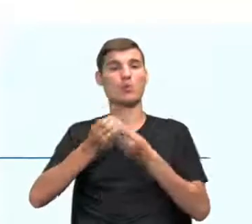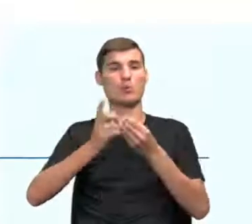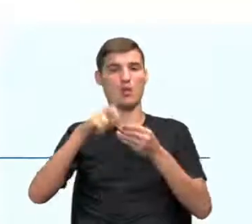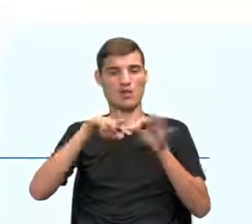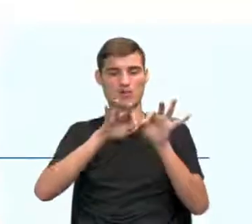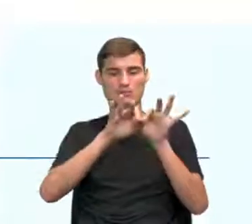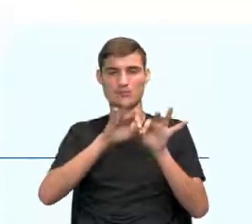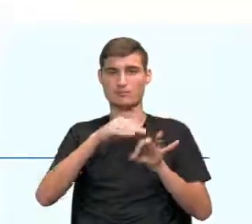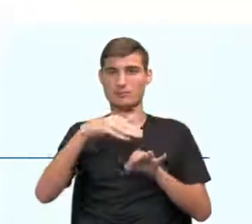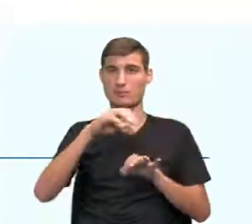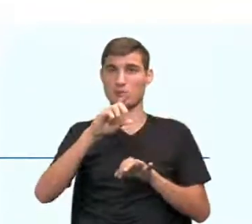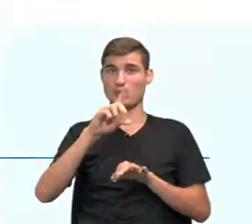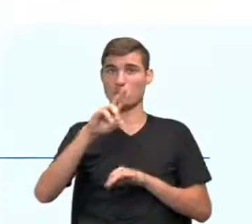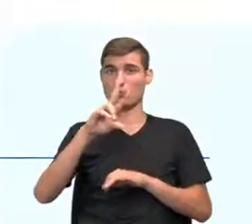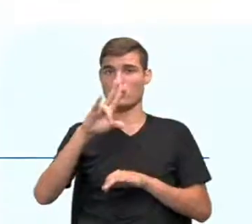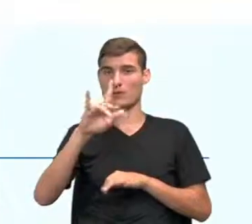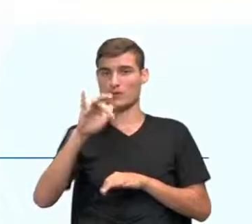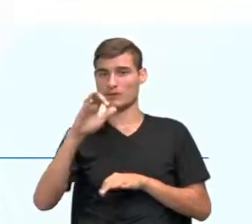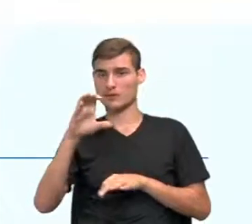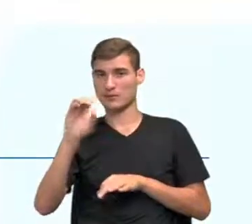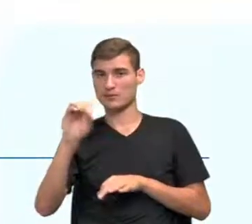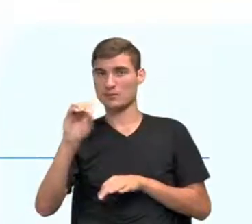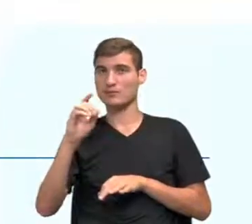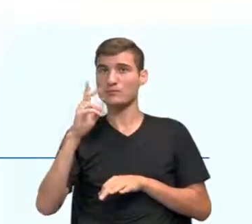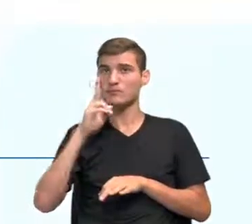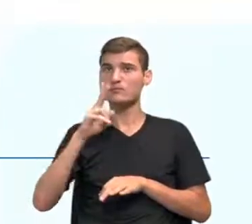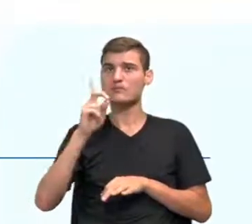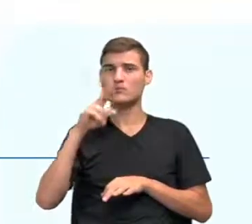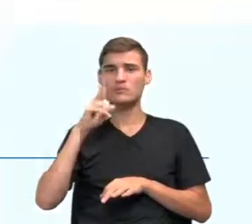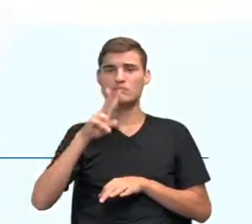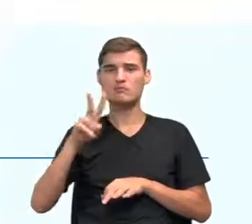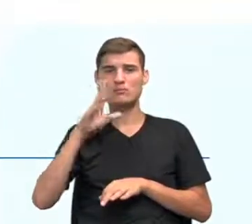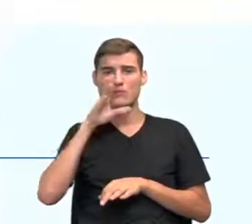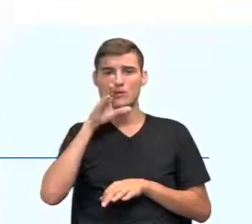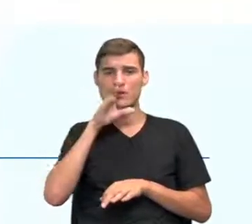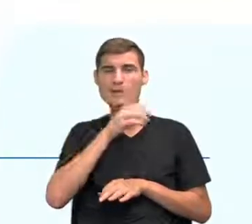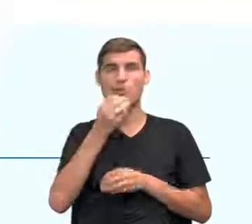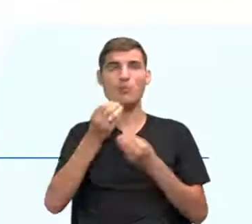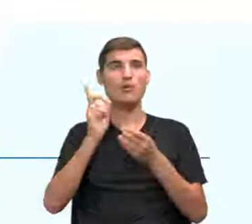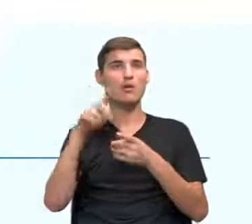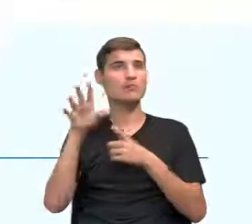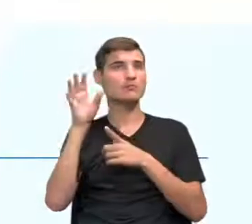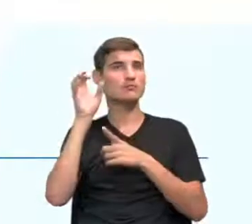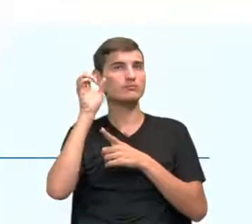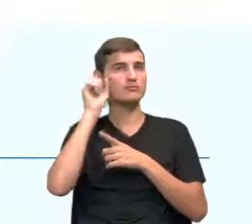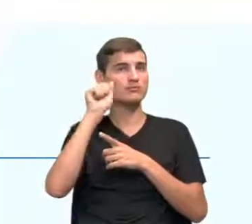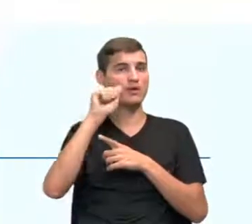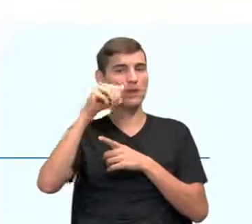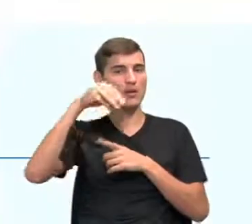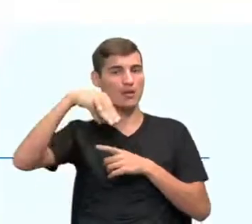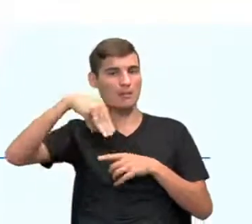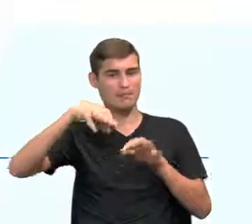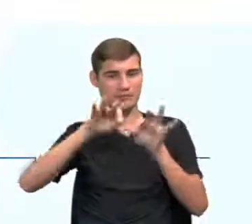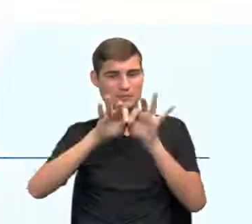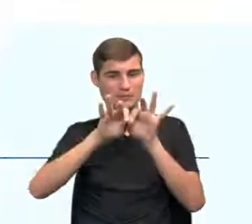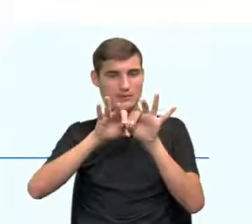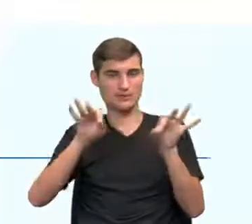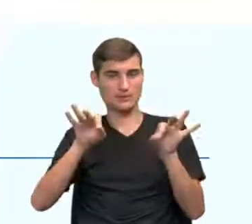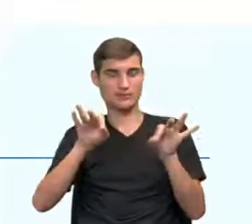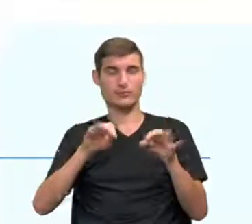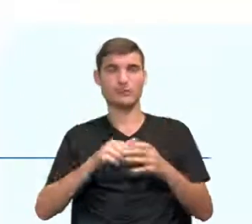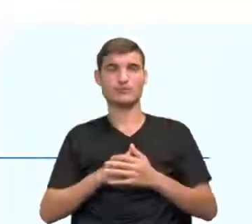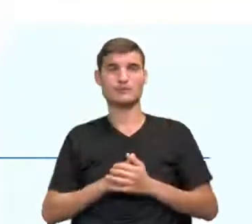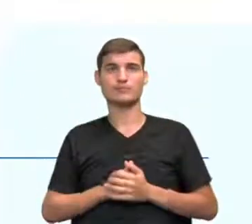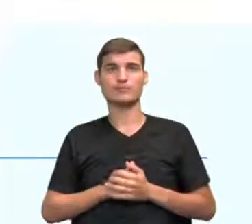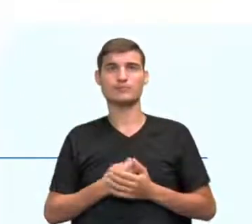modulação, vamos só observar rapidamente como que é uma rádio AM simplificada. Por